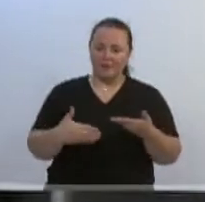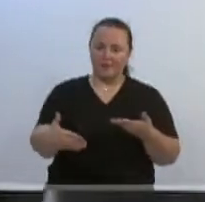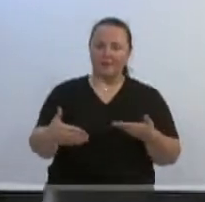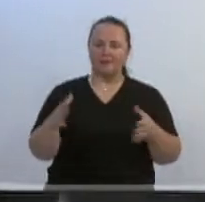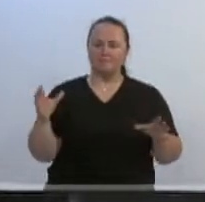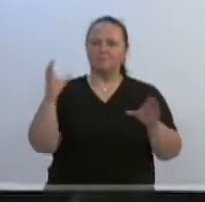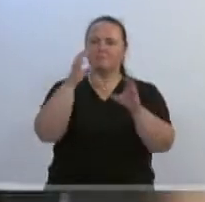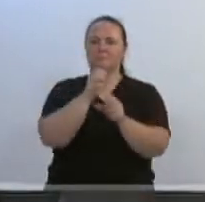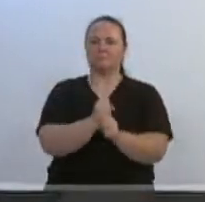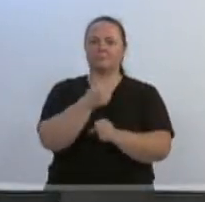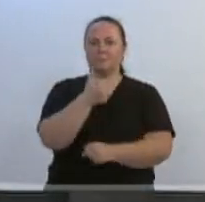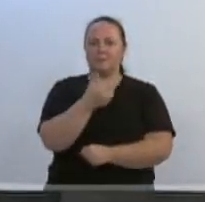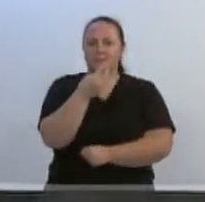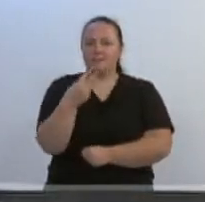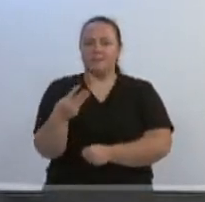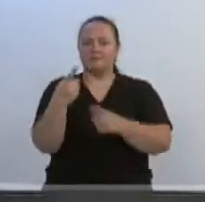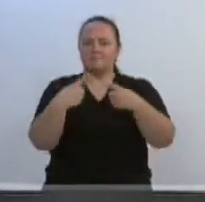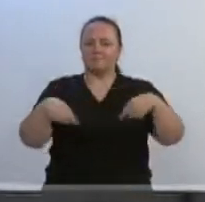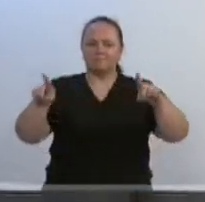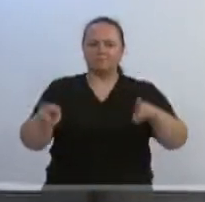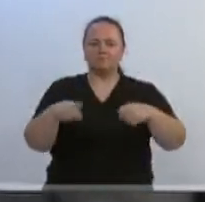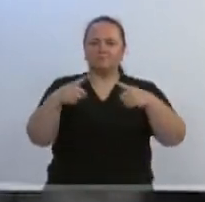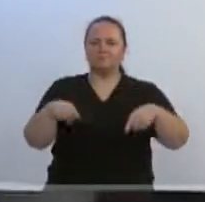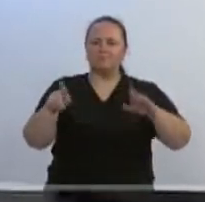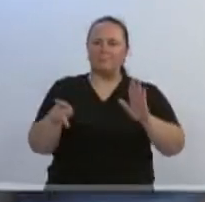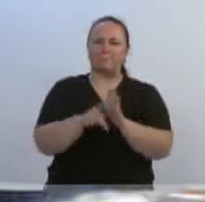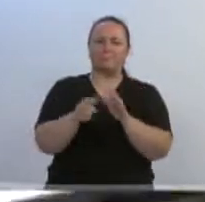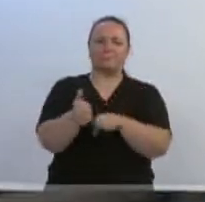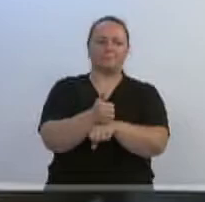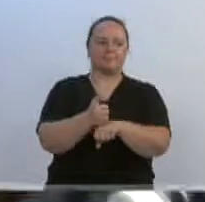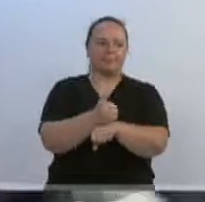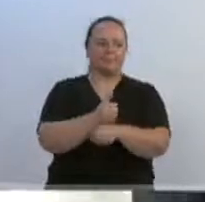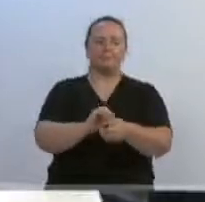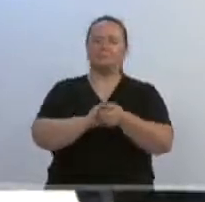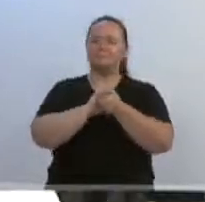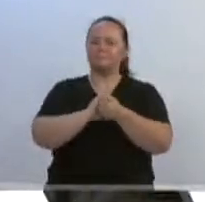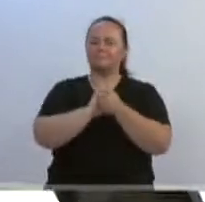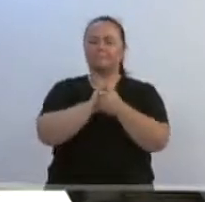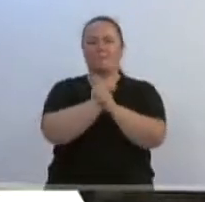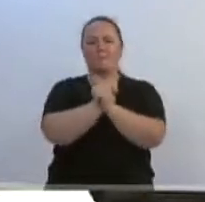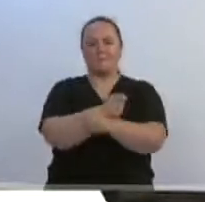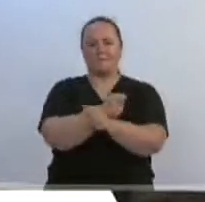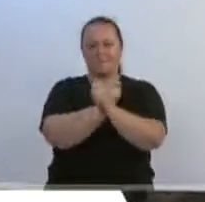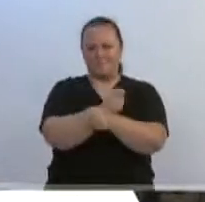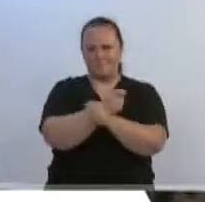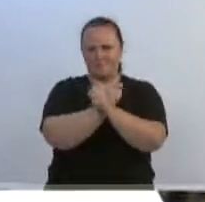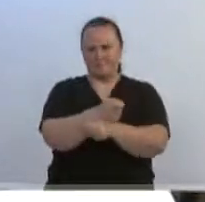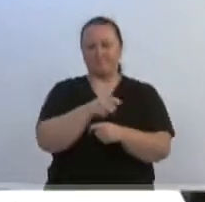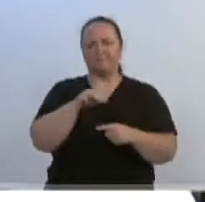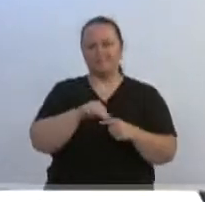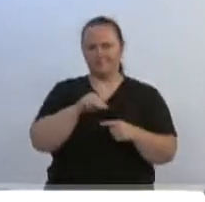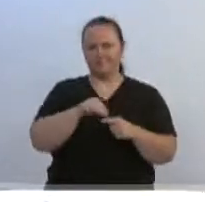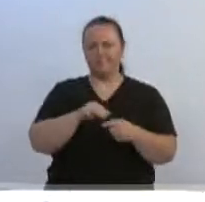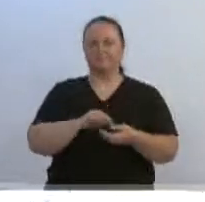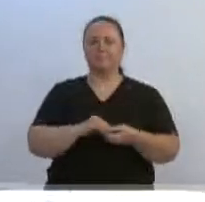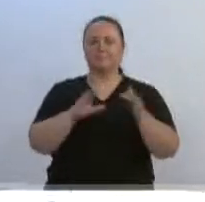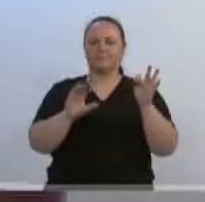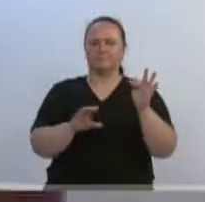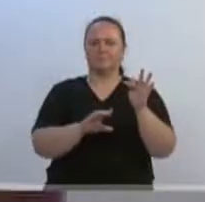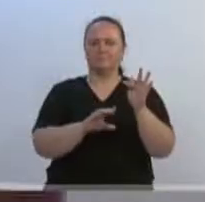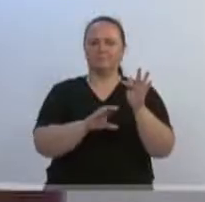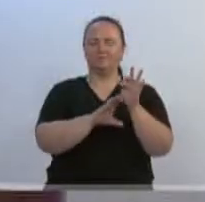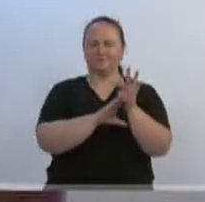músicos os nossos parabéns à nossa querida panda municipal é di blumenau da fundação cultural